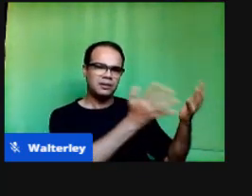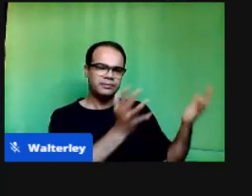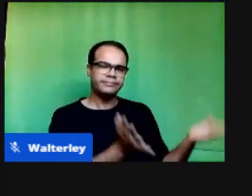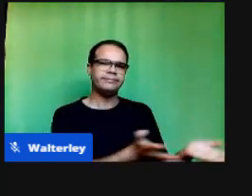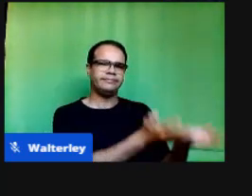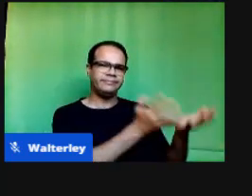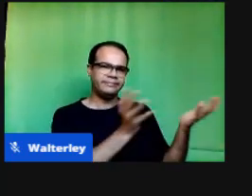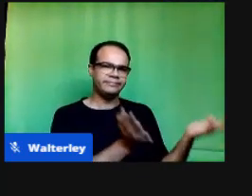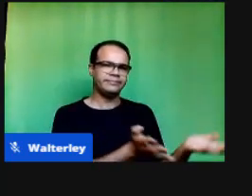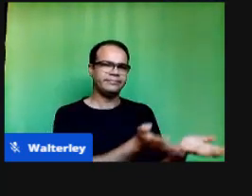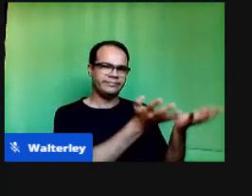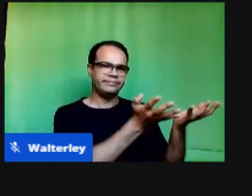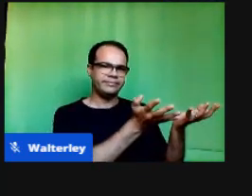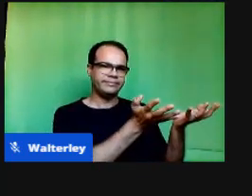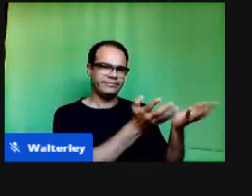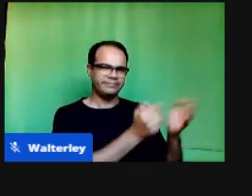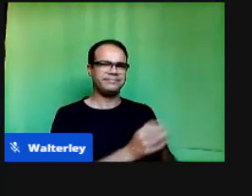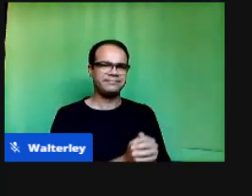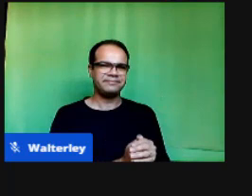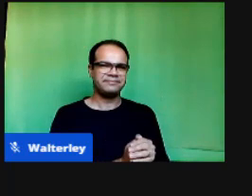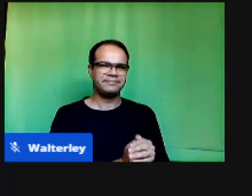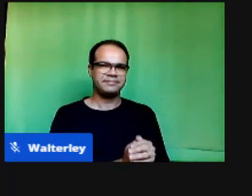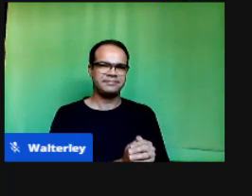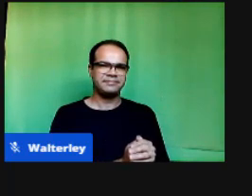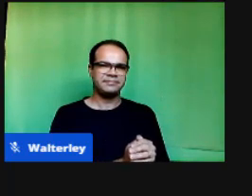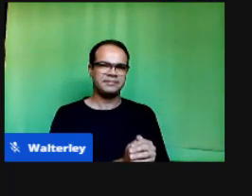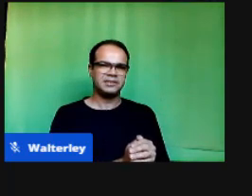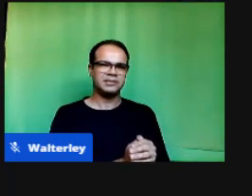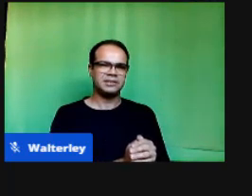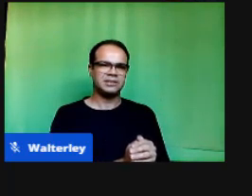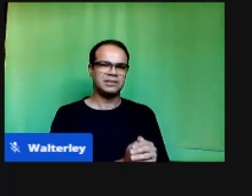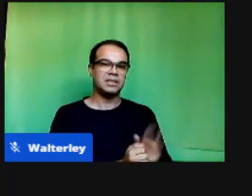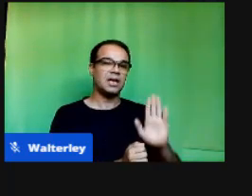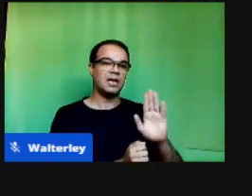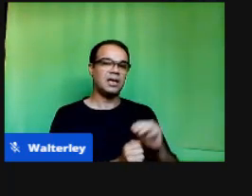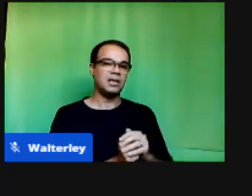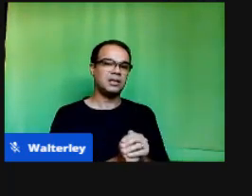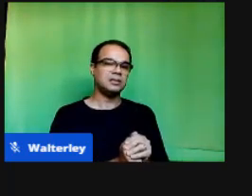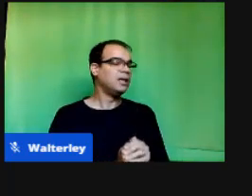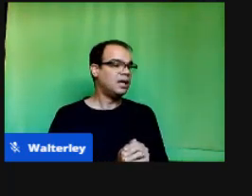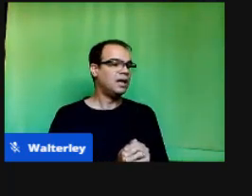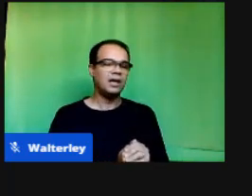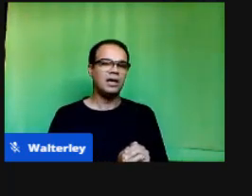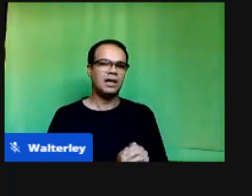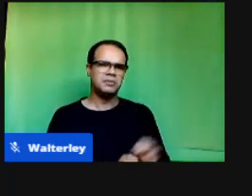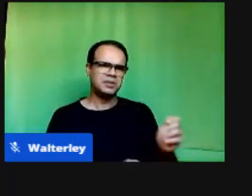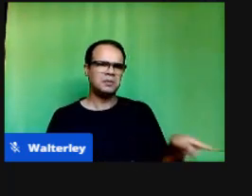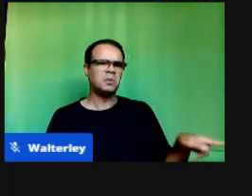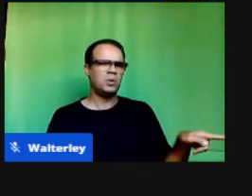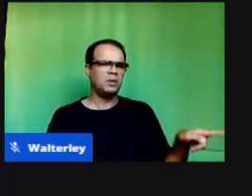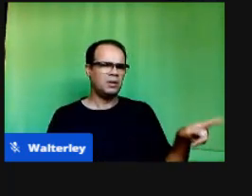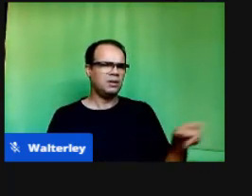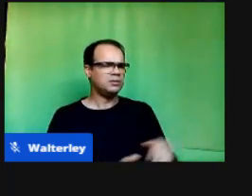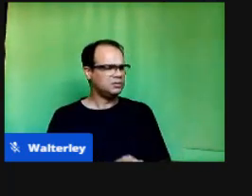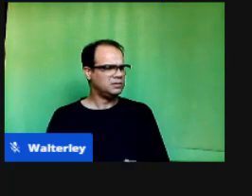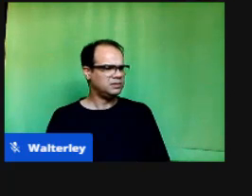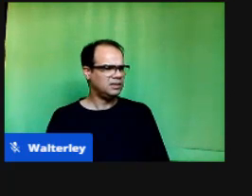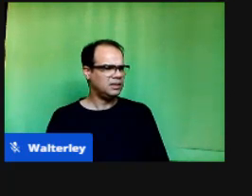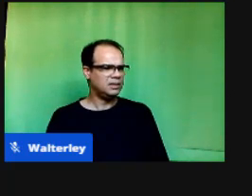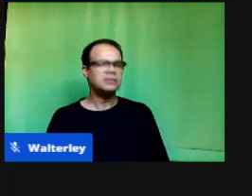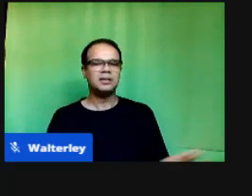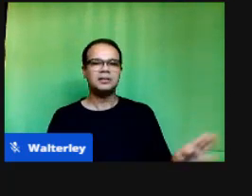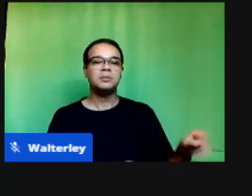tem que vir dela, não é você cobrar. Porque aí acontece alguma coisa, você fala o quê para ela? Poxa, mas aquele dia eu